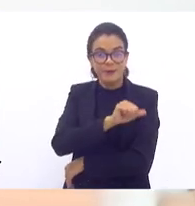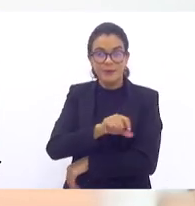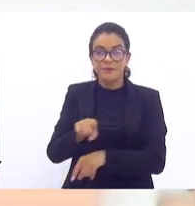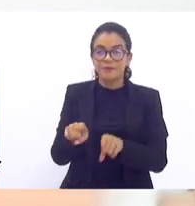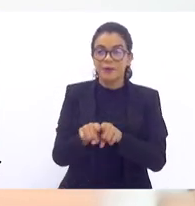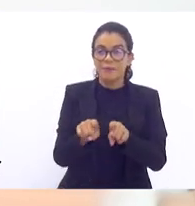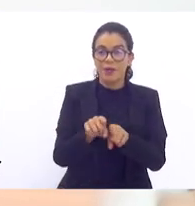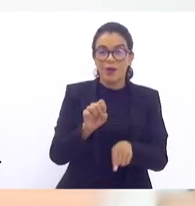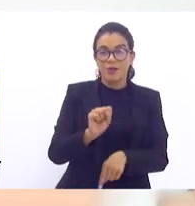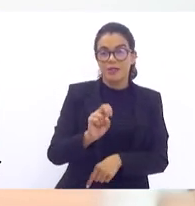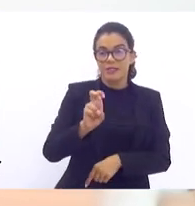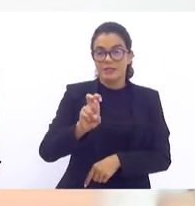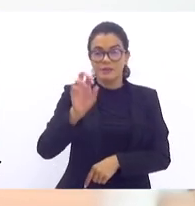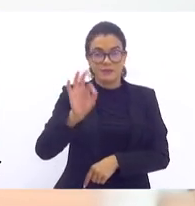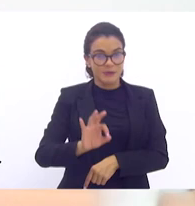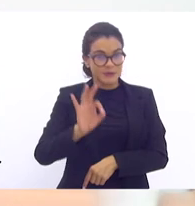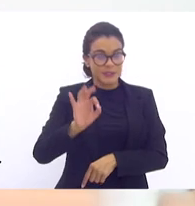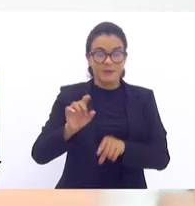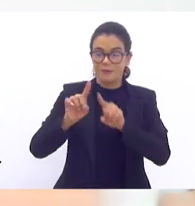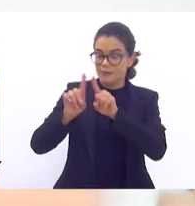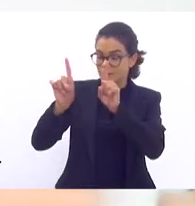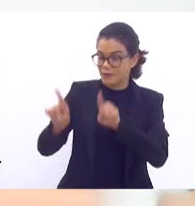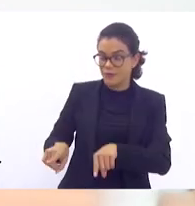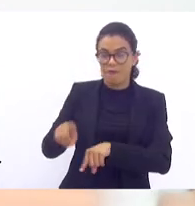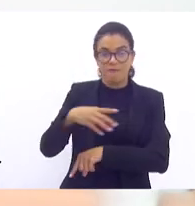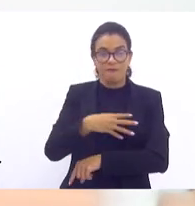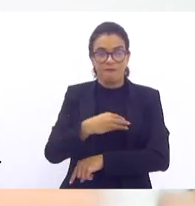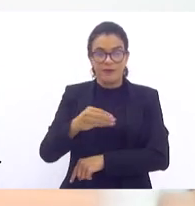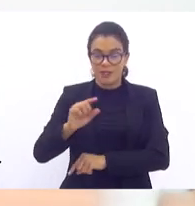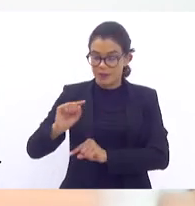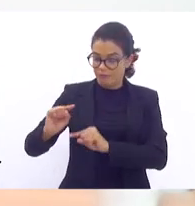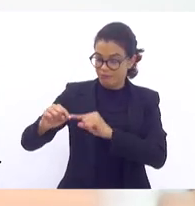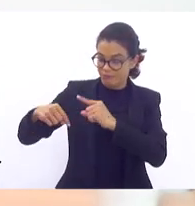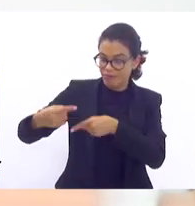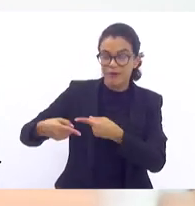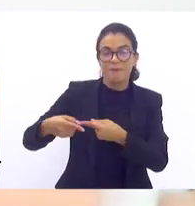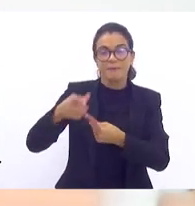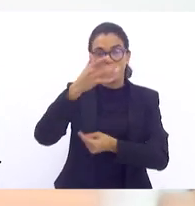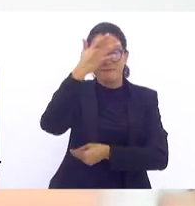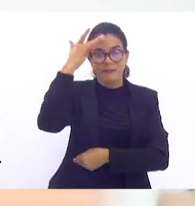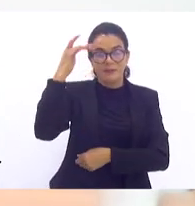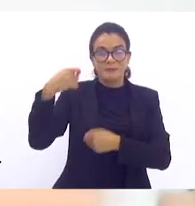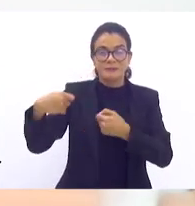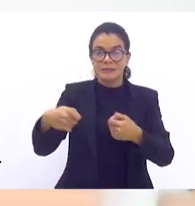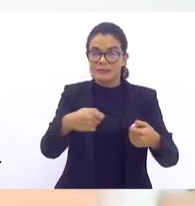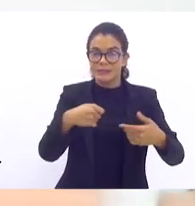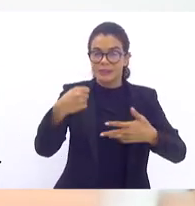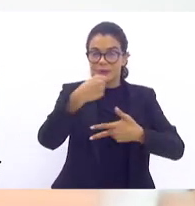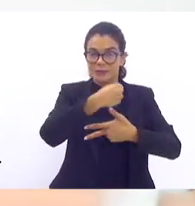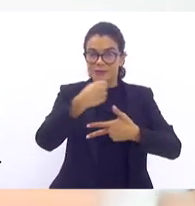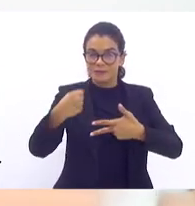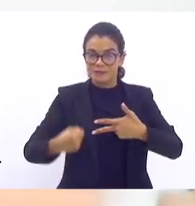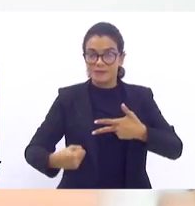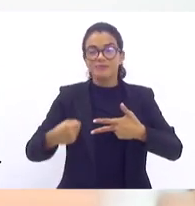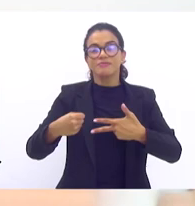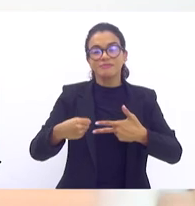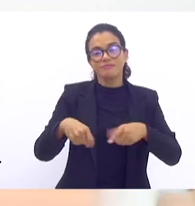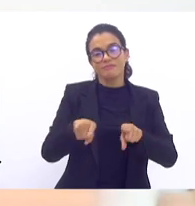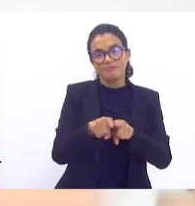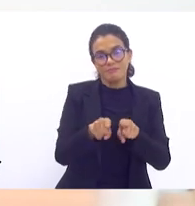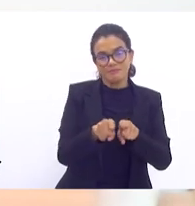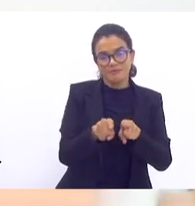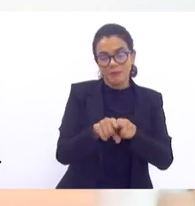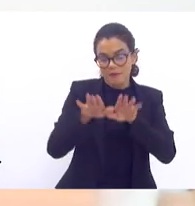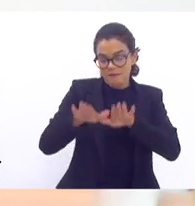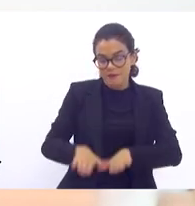forma que 85% dos funcionários dos filhos das pessoas que necessitam do poder público também acabam ficando aqui